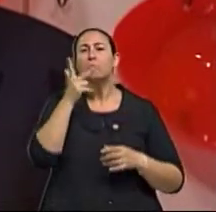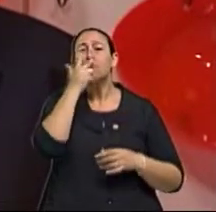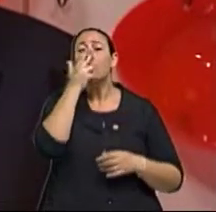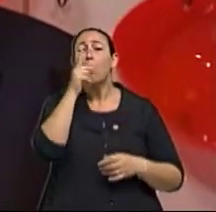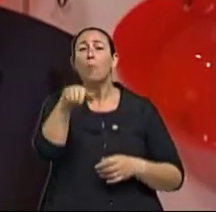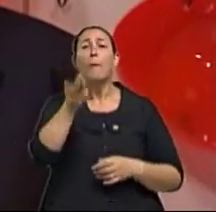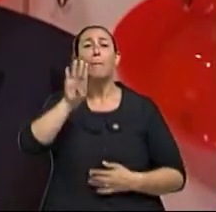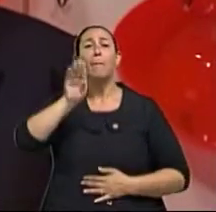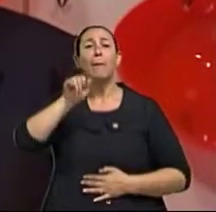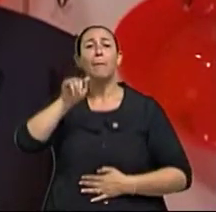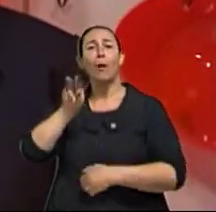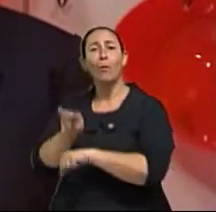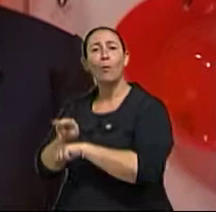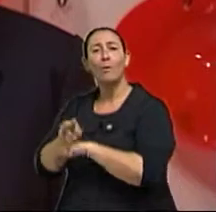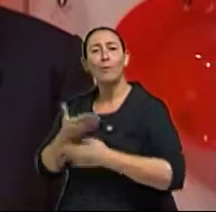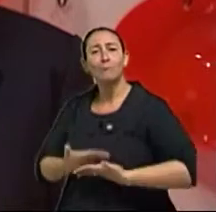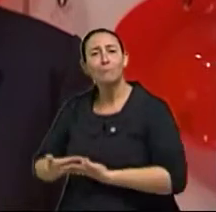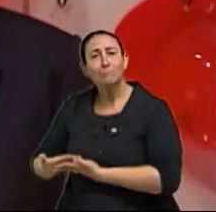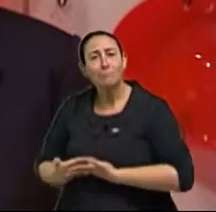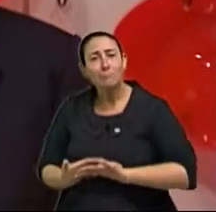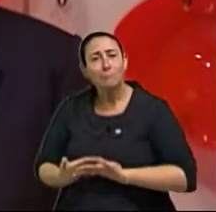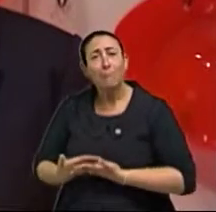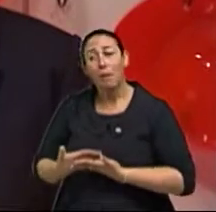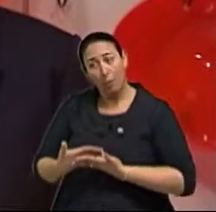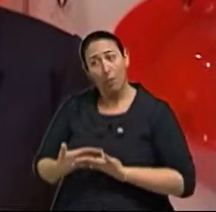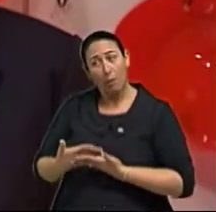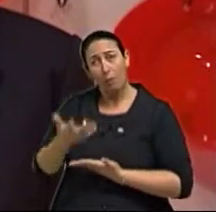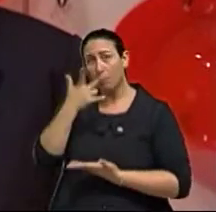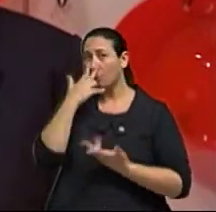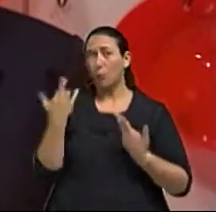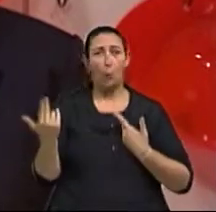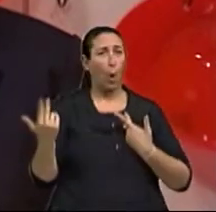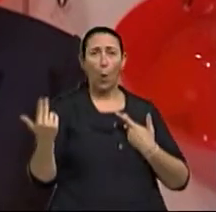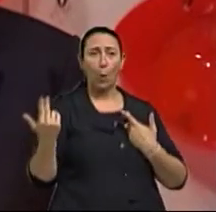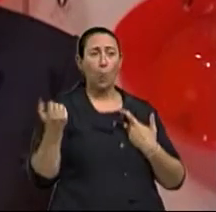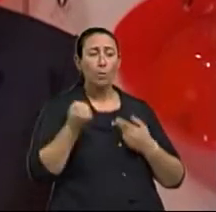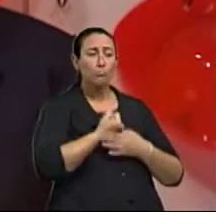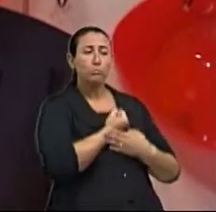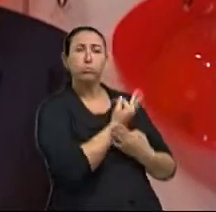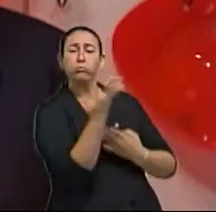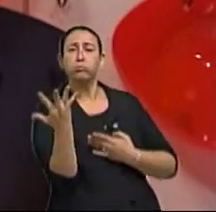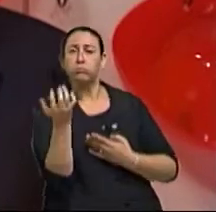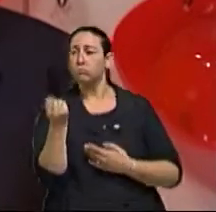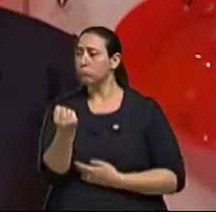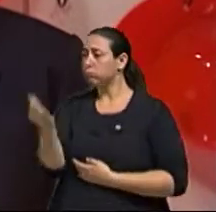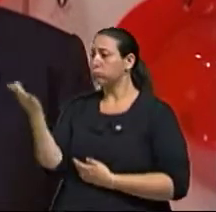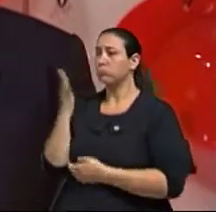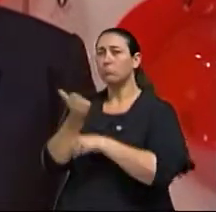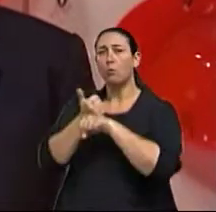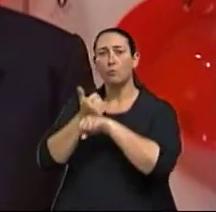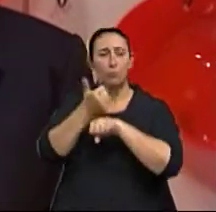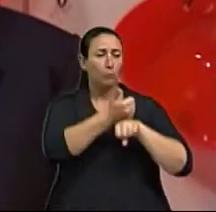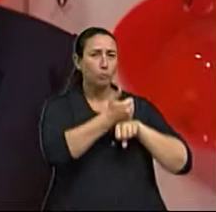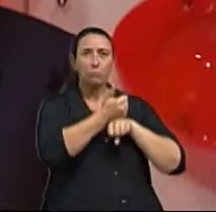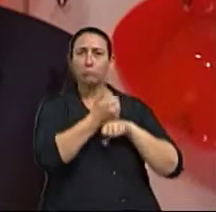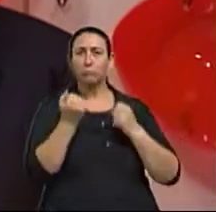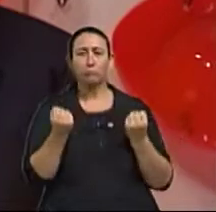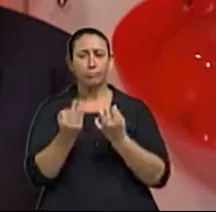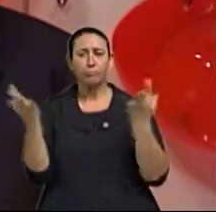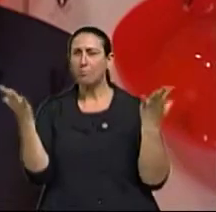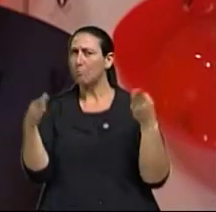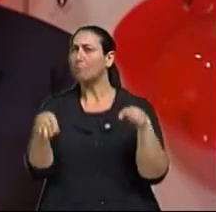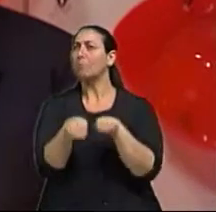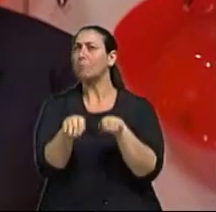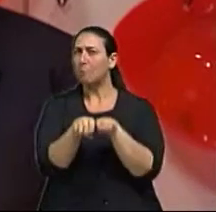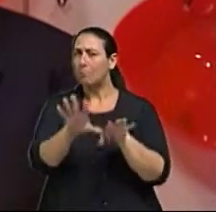babás. Então, em 2050, quiçá nós teremos esses dados,